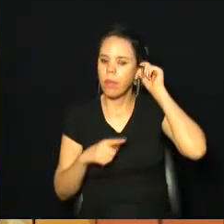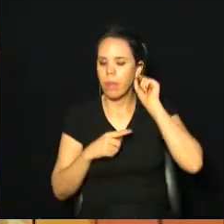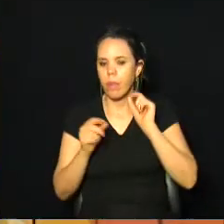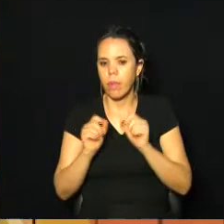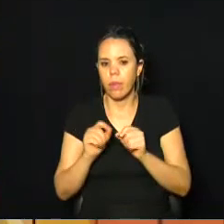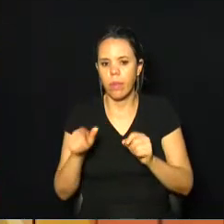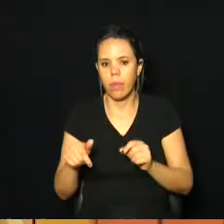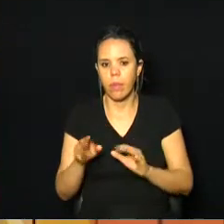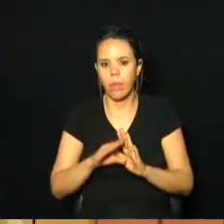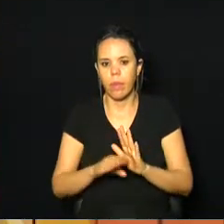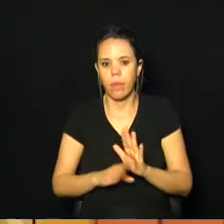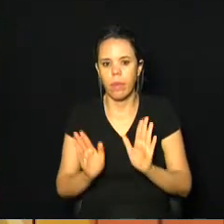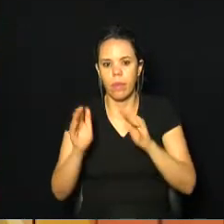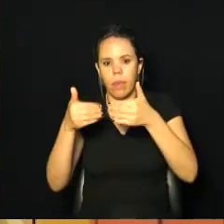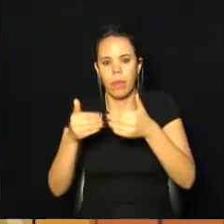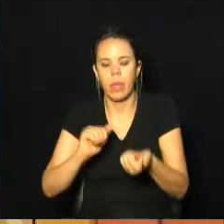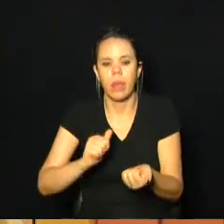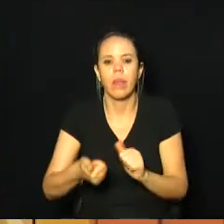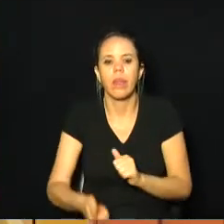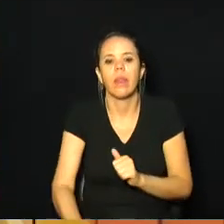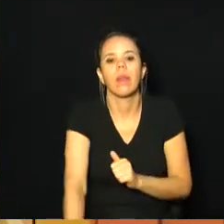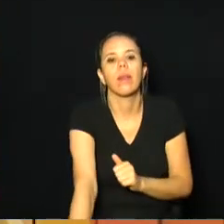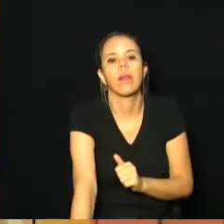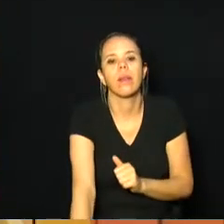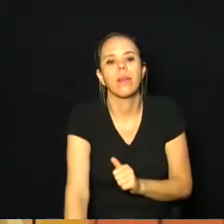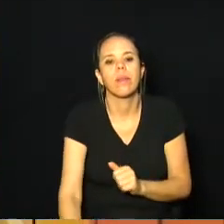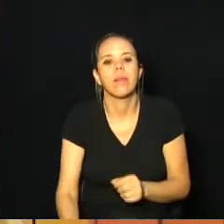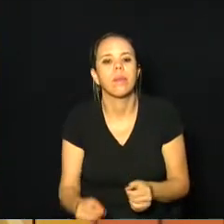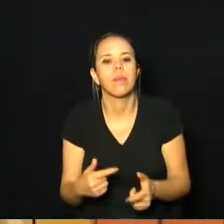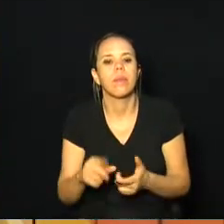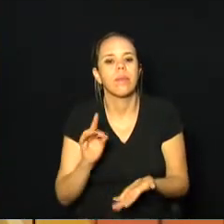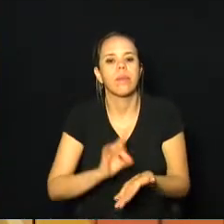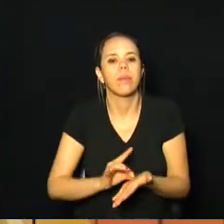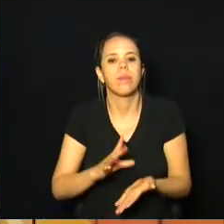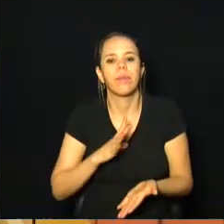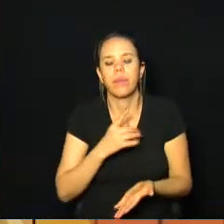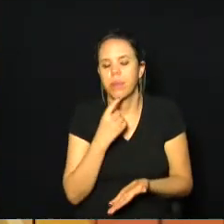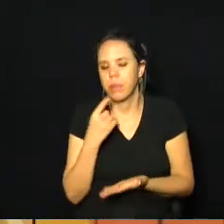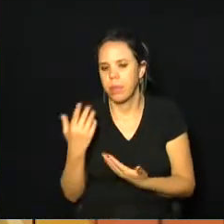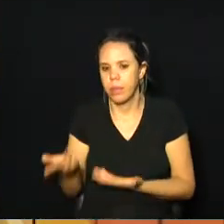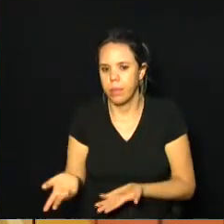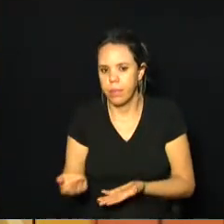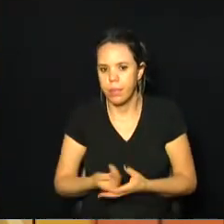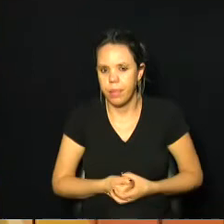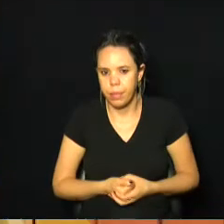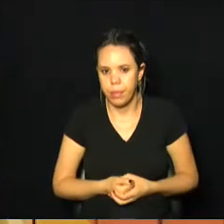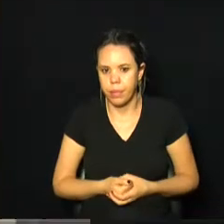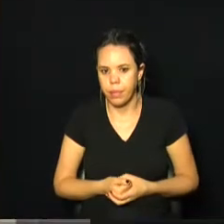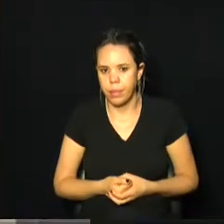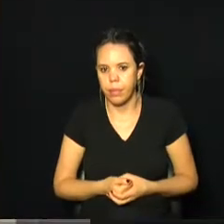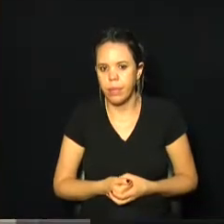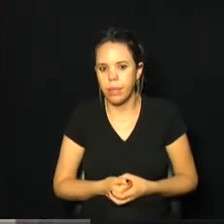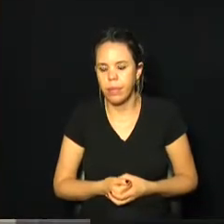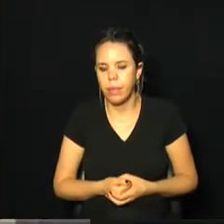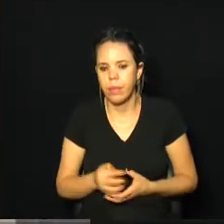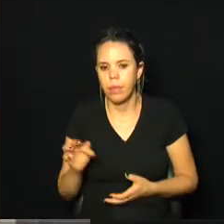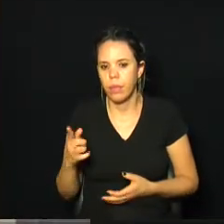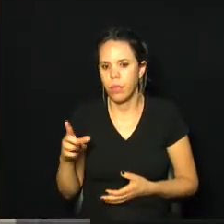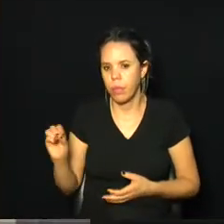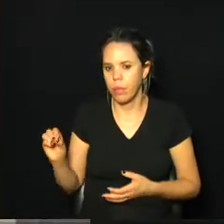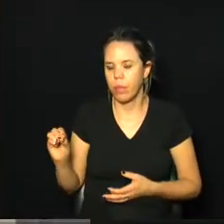fiz um programa dedicado ao esporte, à realidade do esporte aqui na cidade de Campinas, inclusive com o Fernando